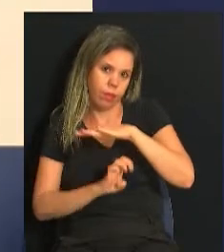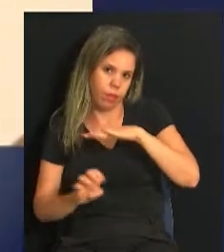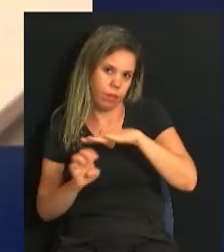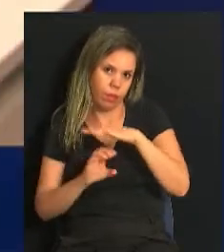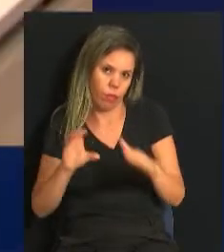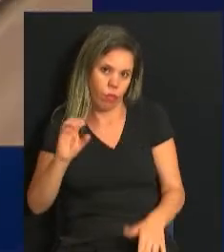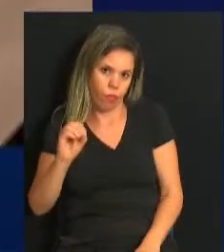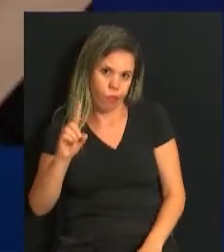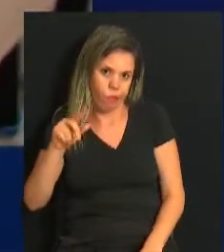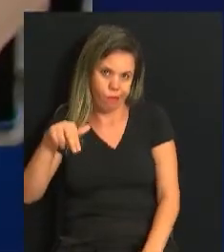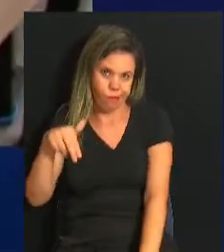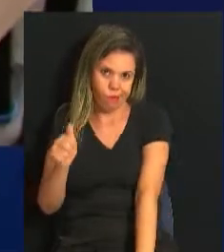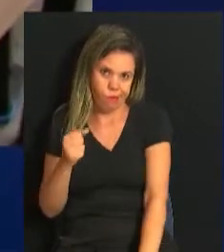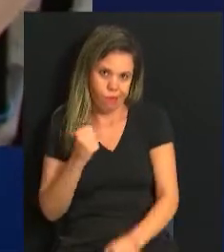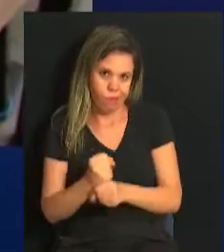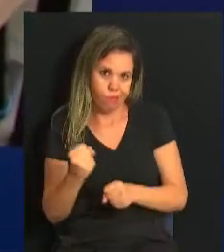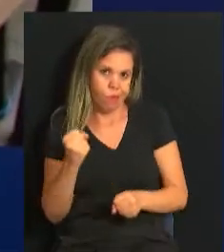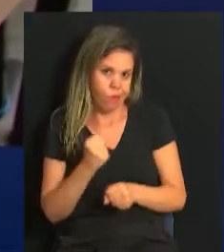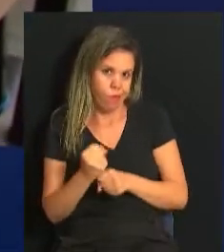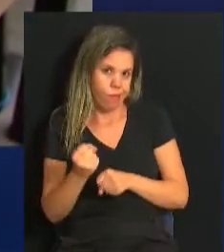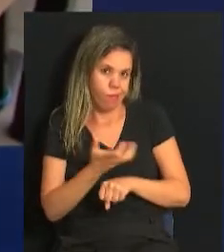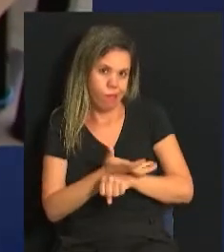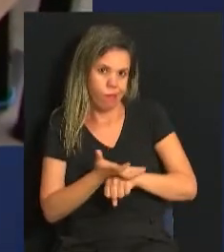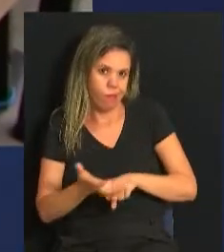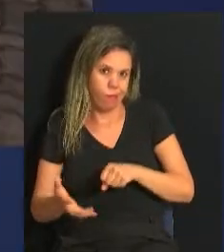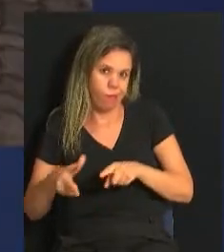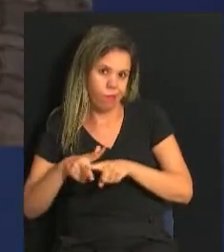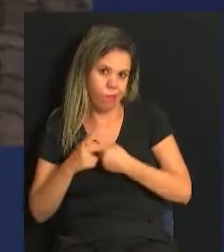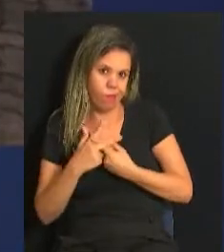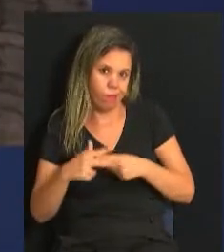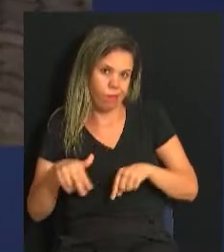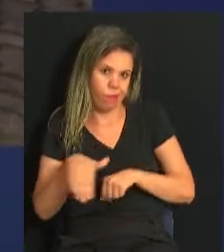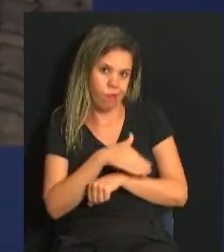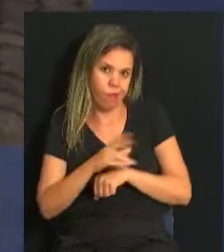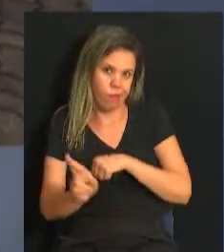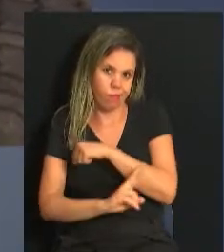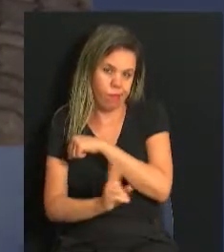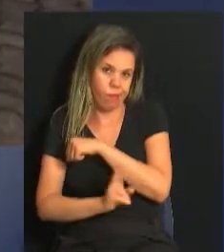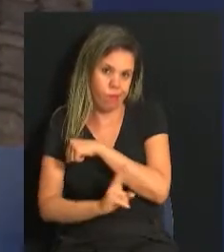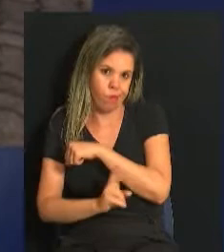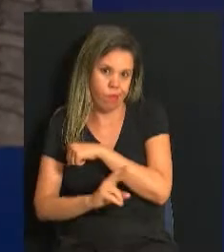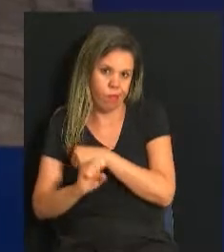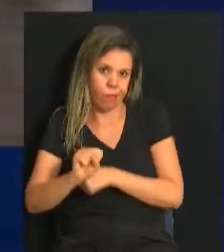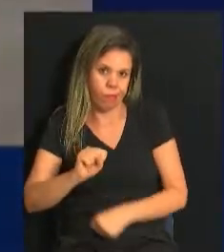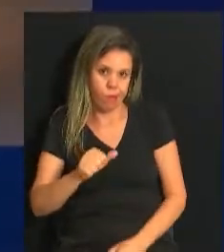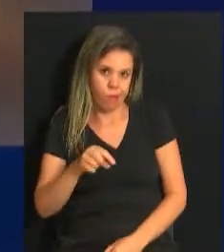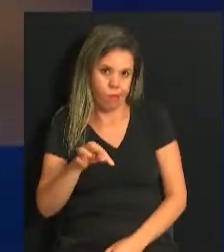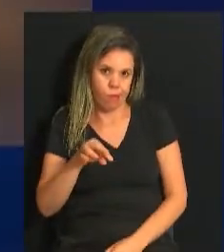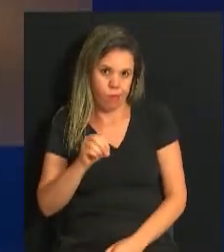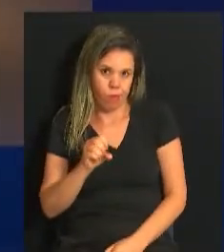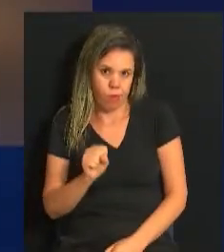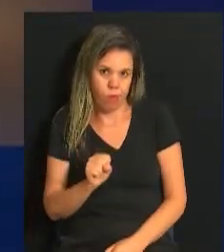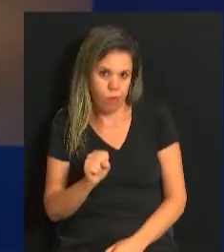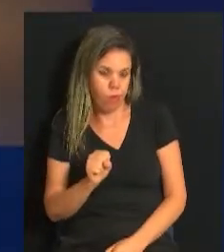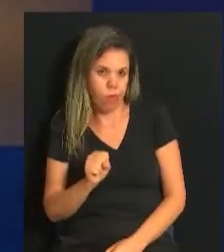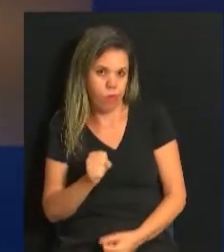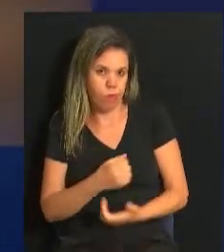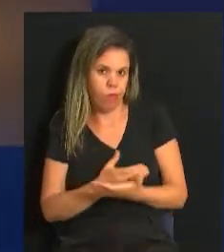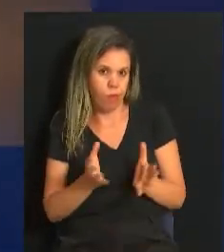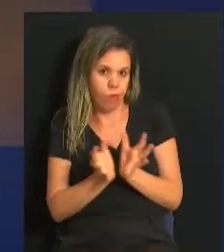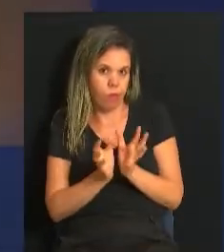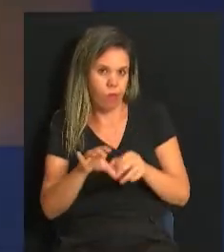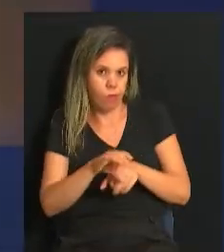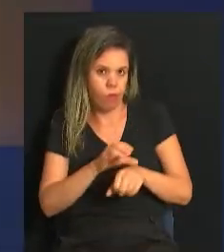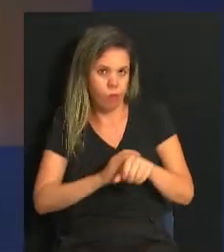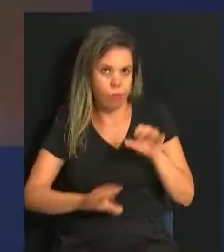para o início das obras de recapeamento e manutenção na Rodovia Santos Dumont comissão de